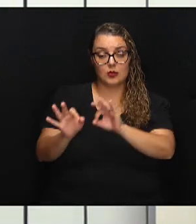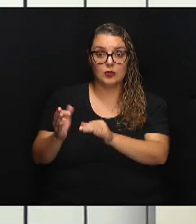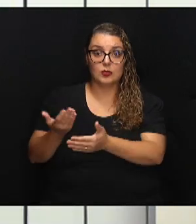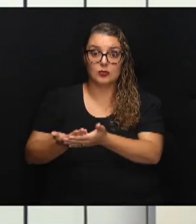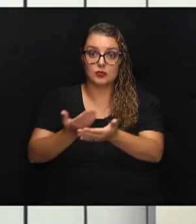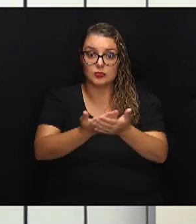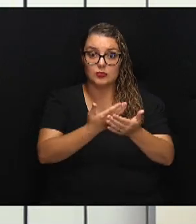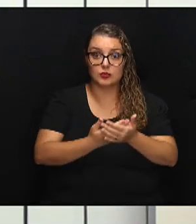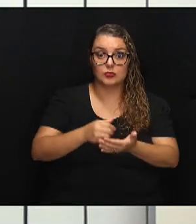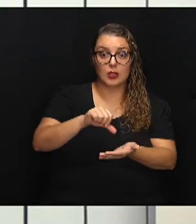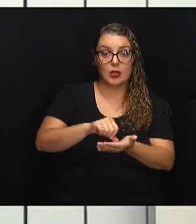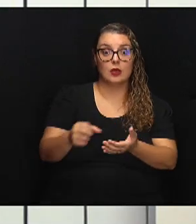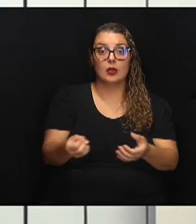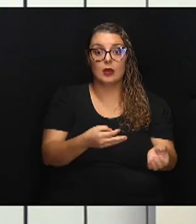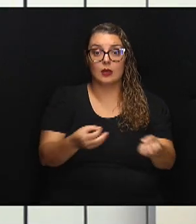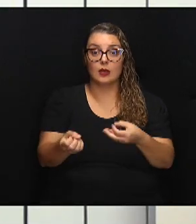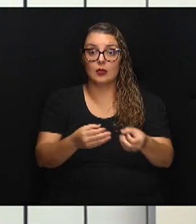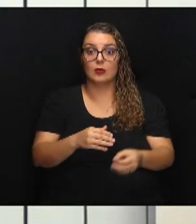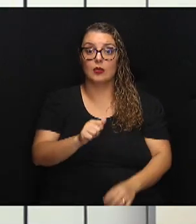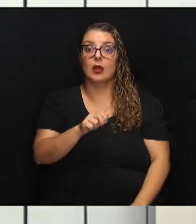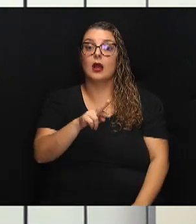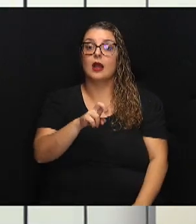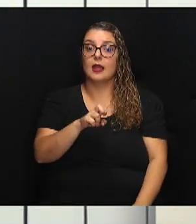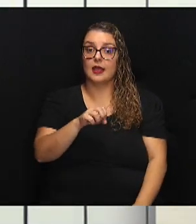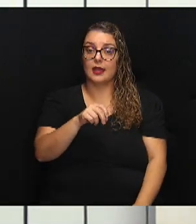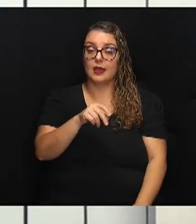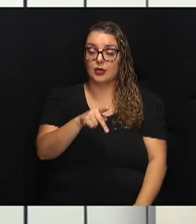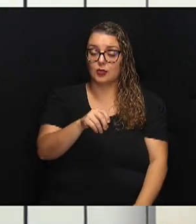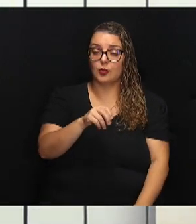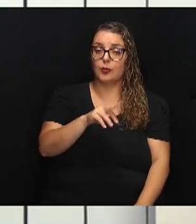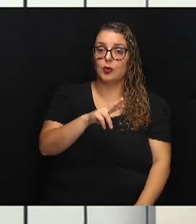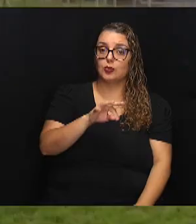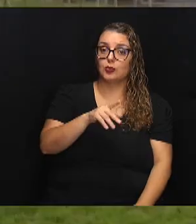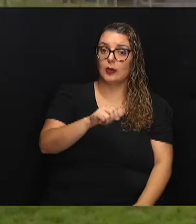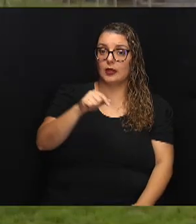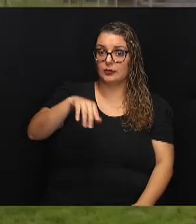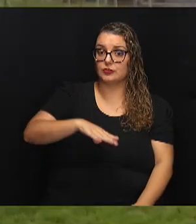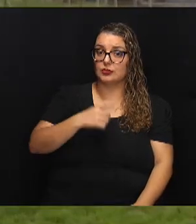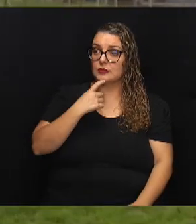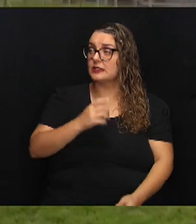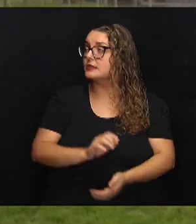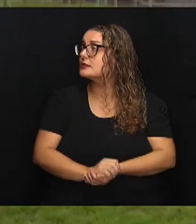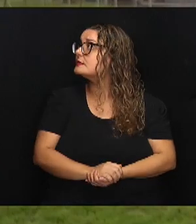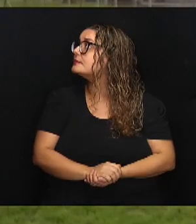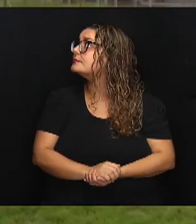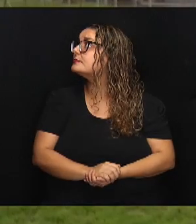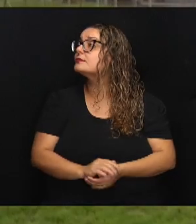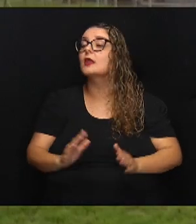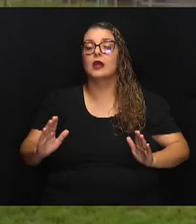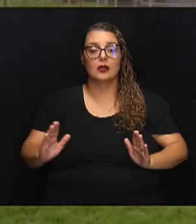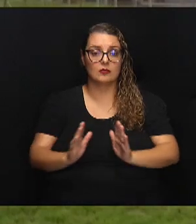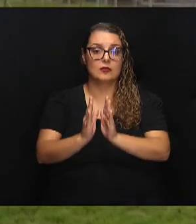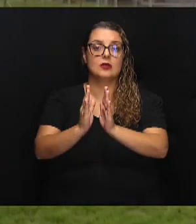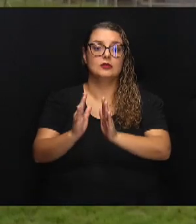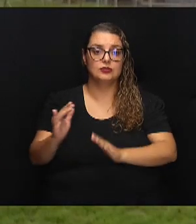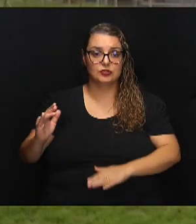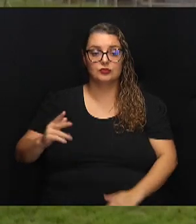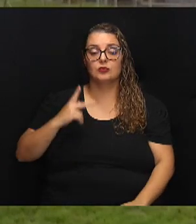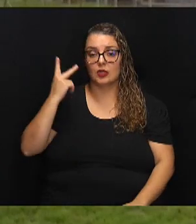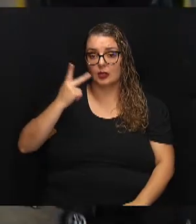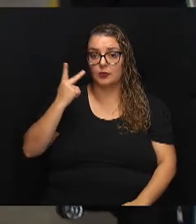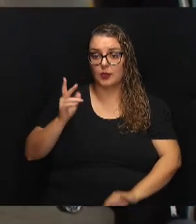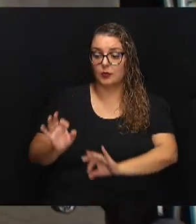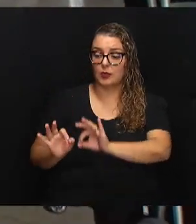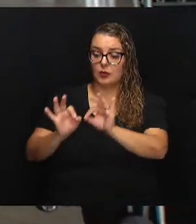do Polo de Inovação Aeroportuário aqui de Campinas. A frente parlamentar para acompanhar estudos